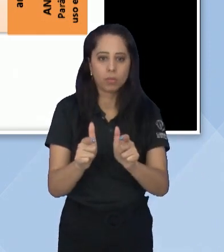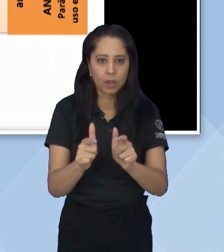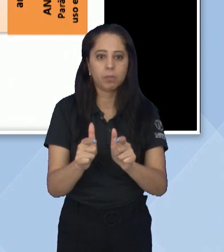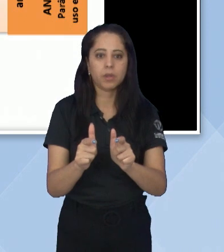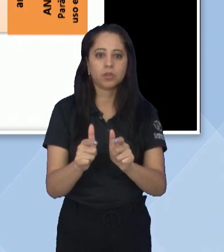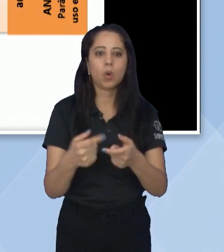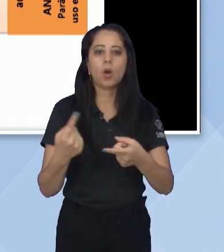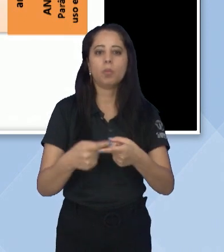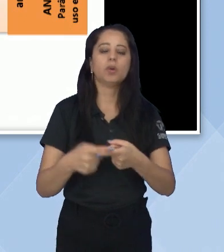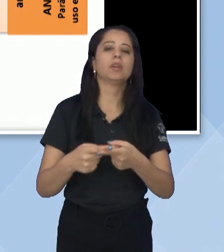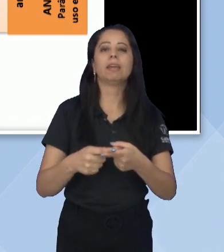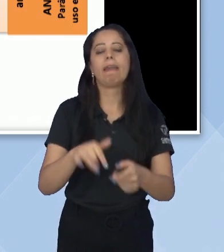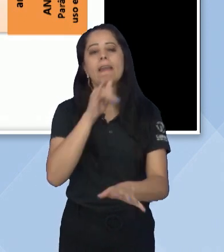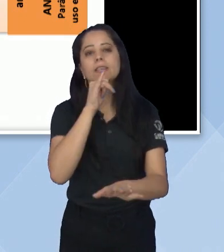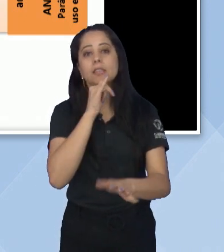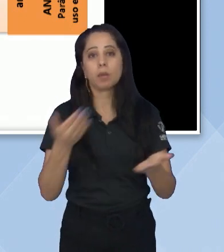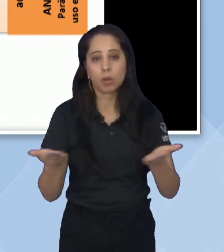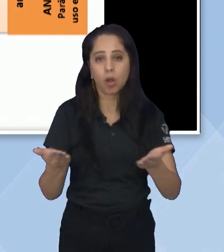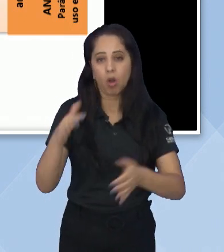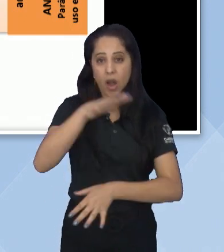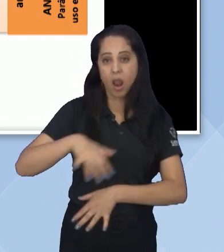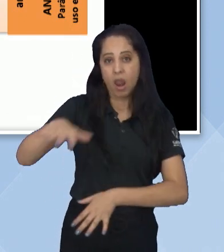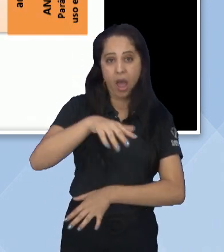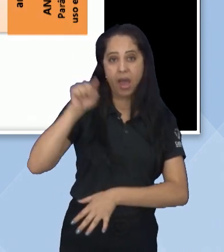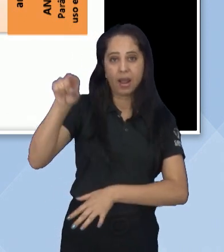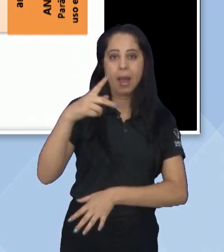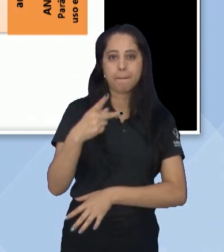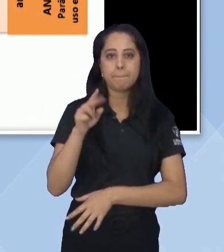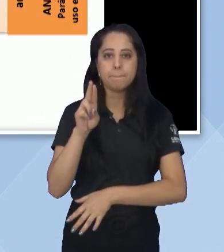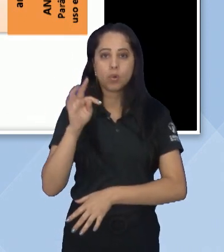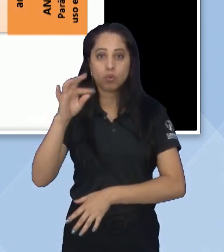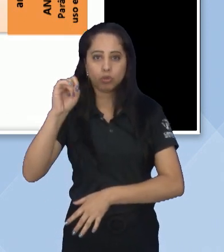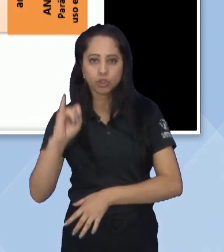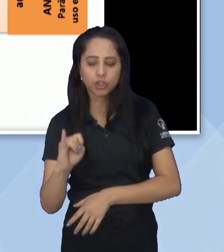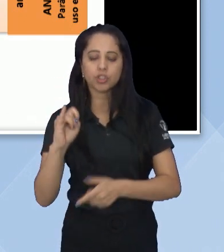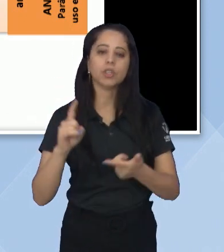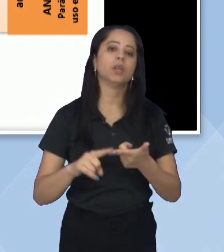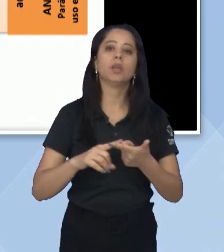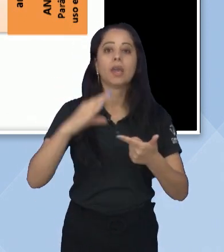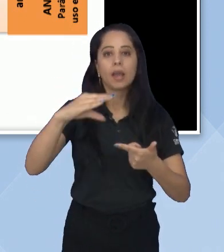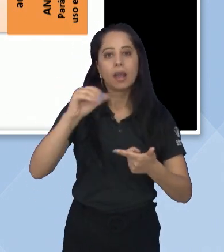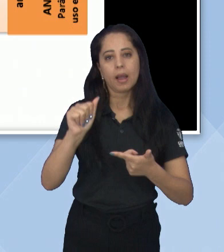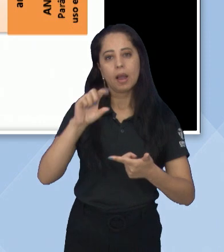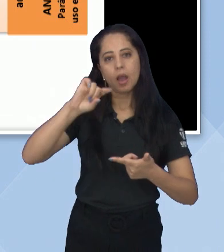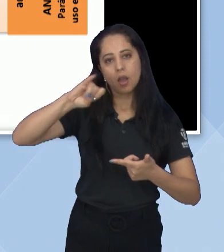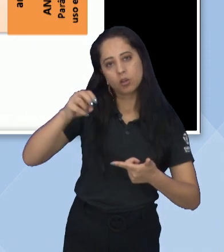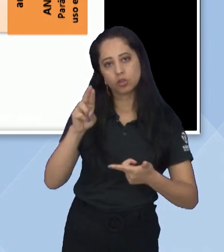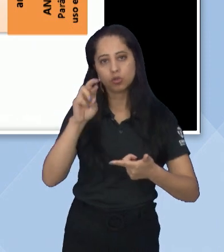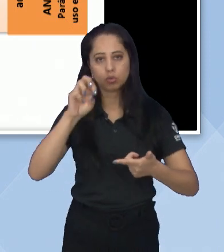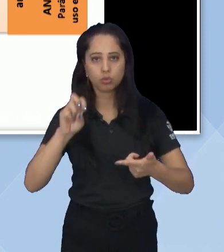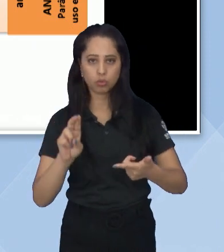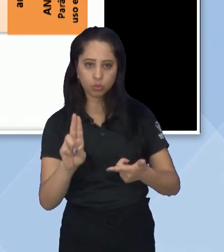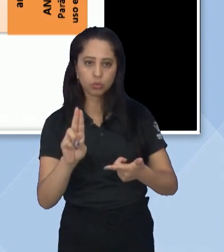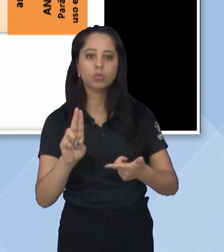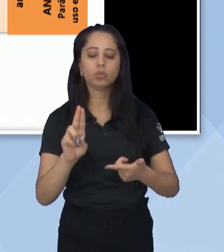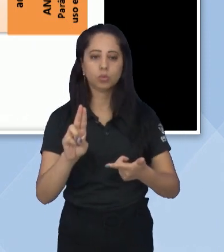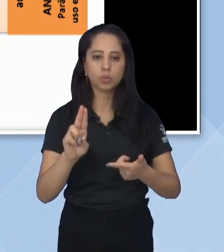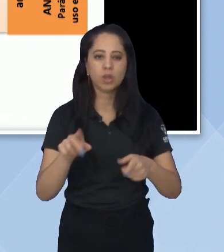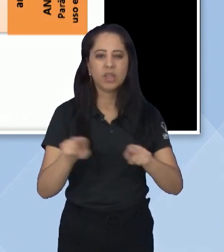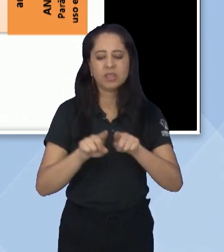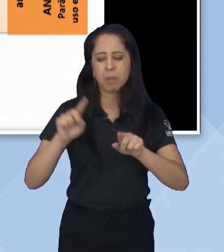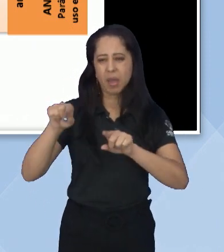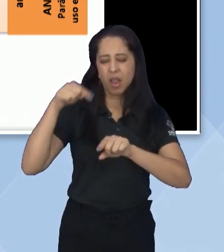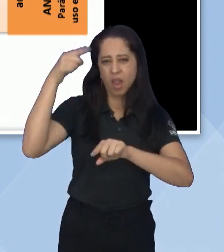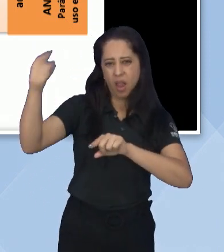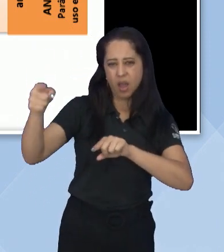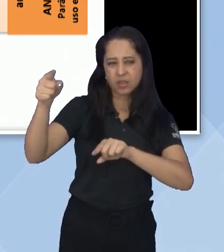planejamento 1 ela está por hoje na região do putim do Pernambucano na região do Cajuru e mesmo do Ali da terra atrás ali do